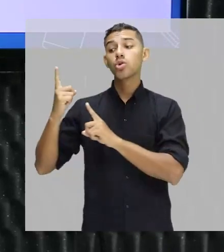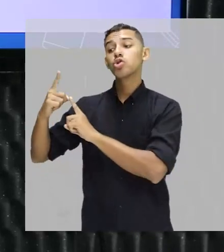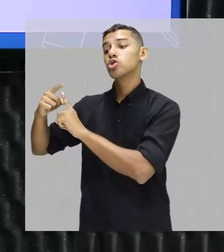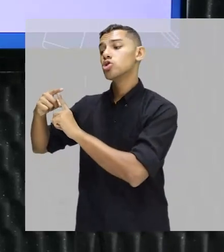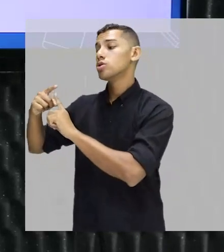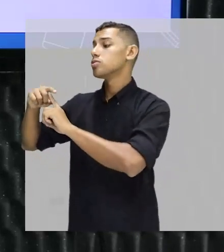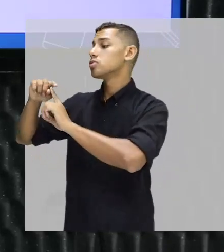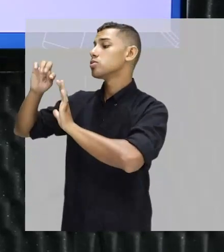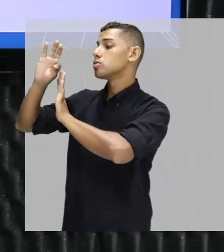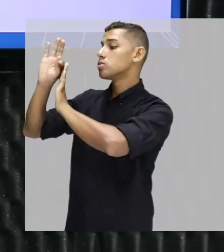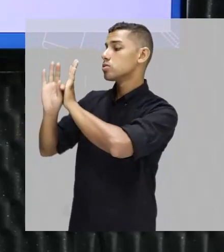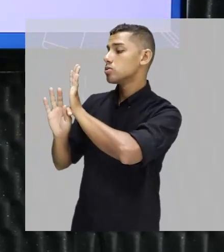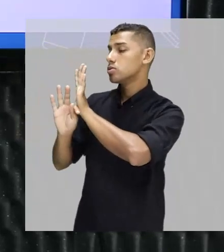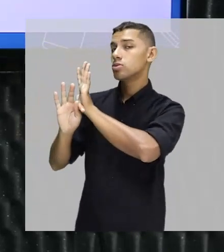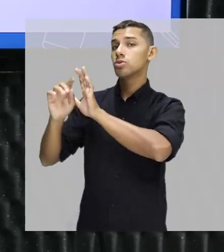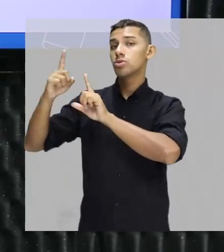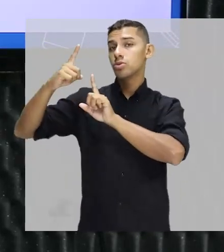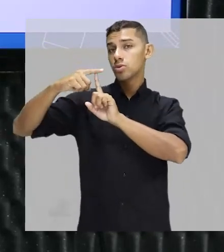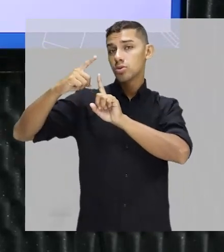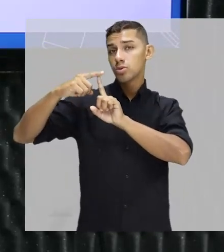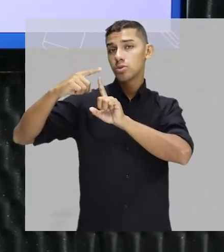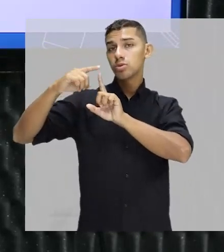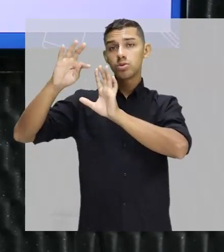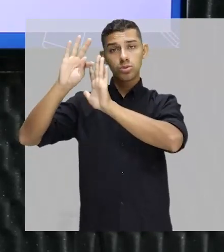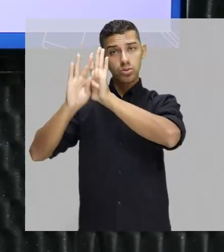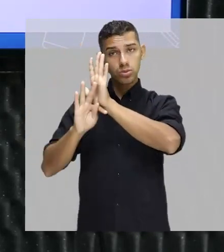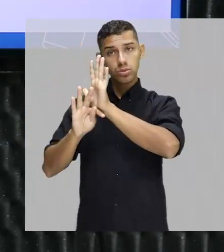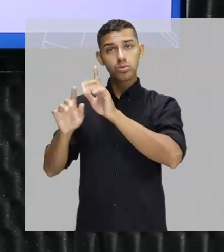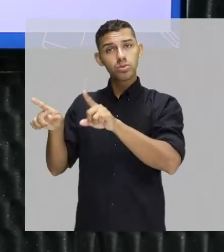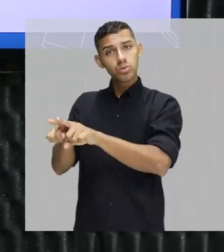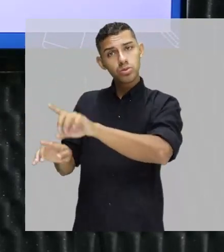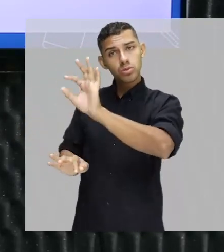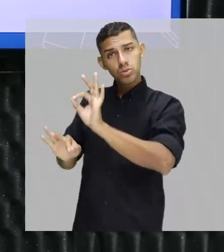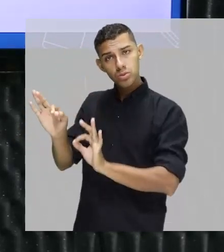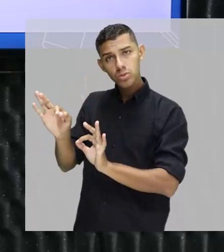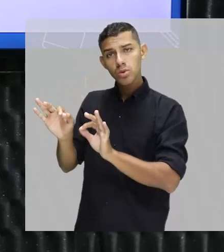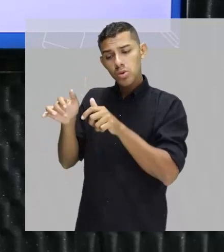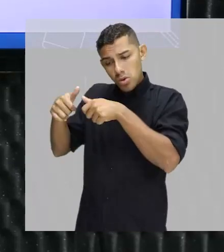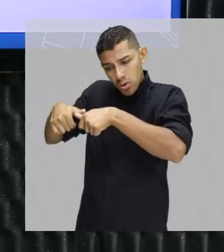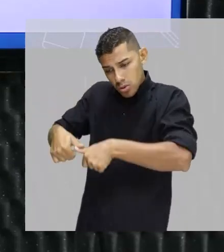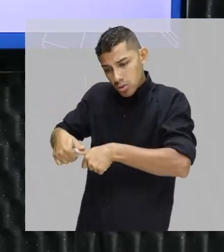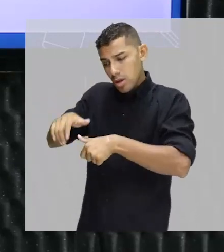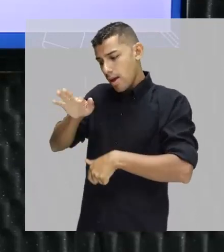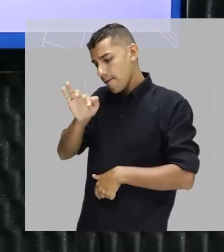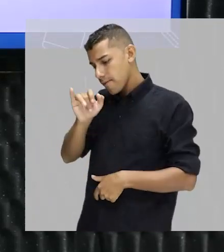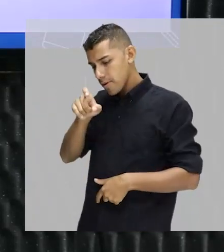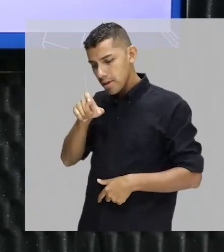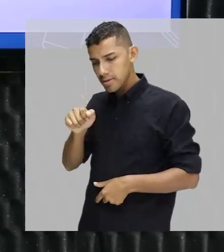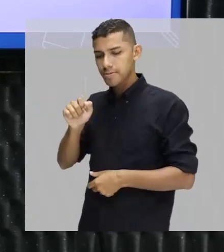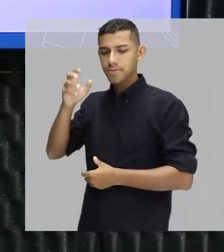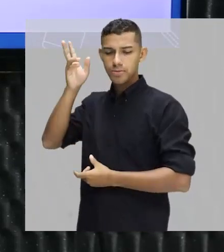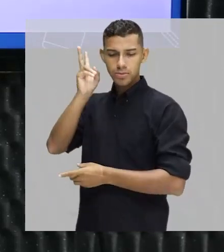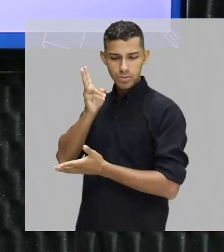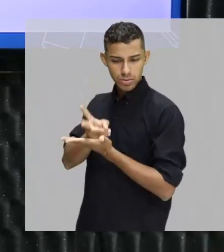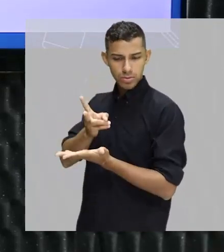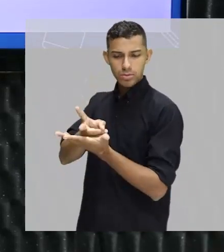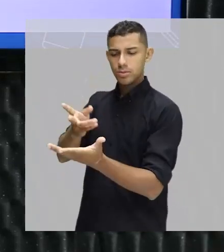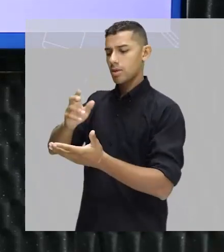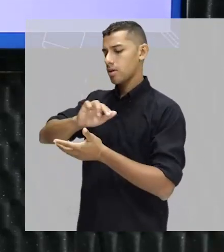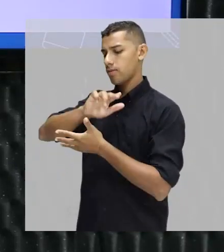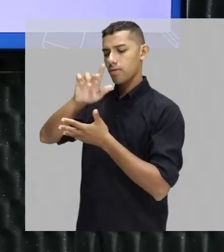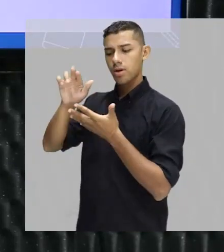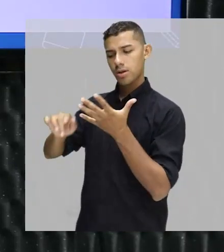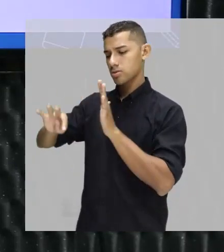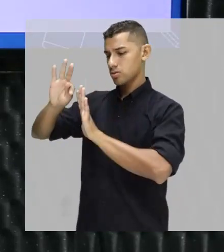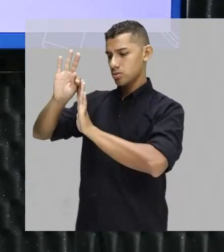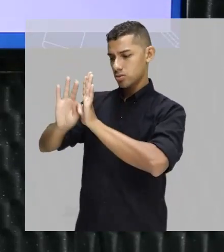tipos textuais? Os tipos textuais são as categorias que são fixas. E dentro desses tipos textuais, nós vamos ter vários